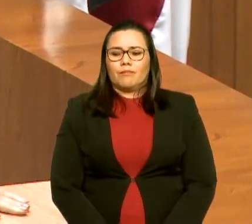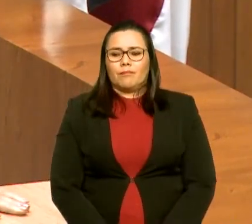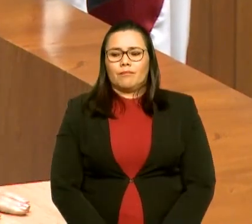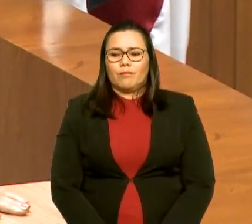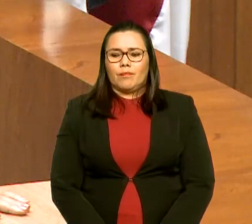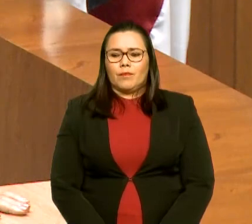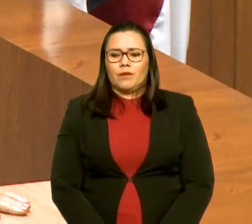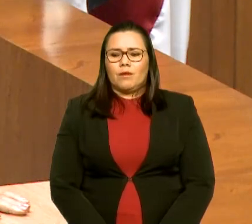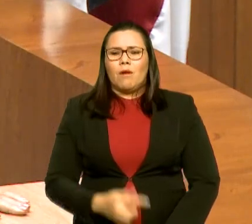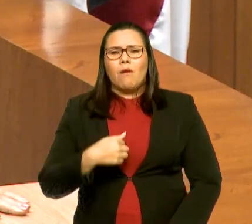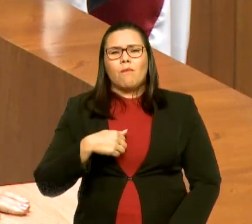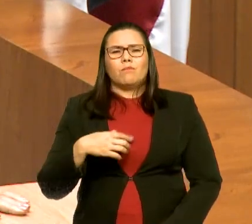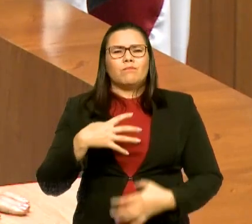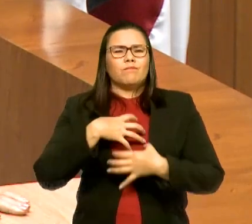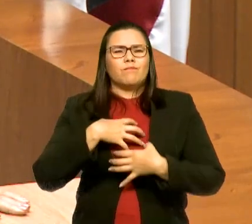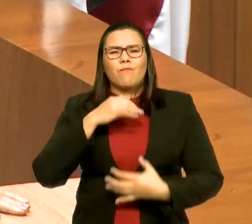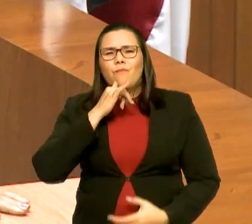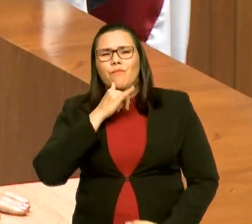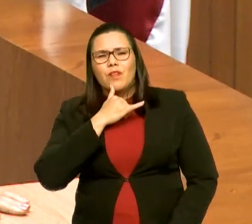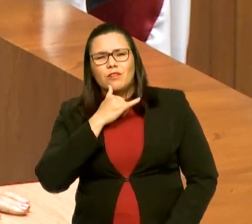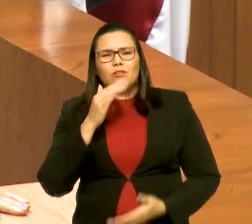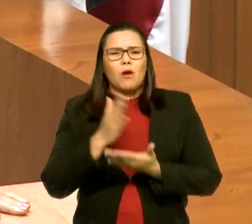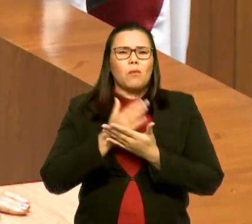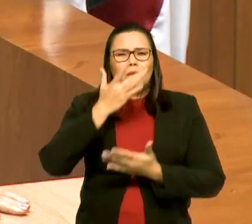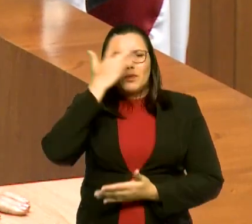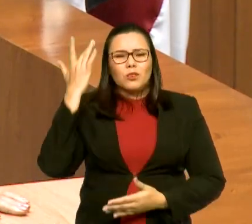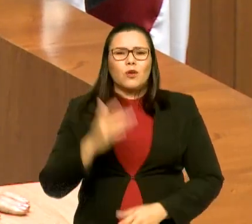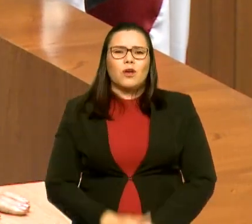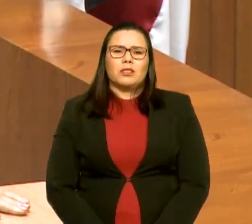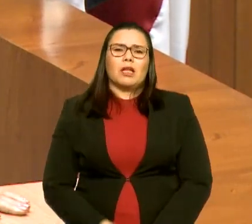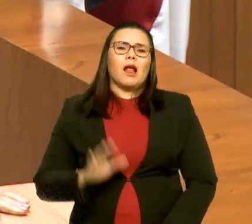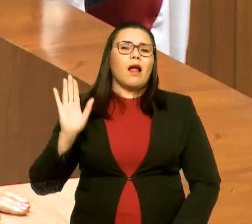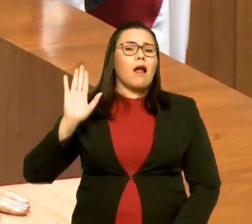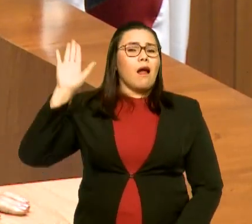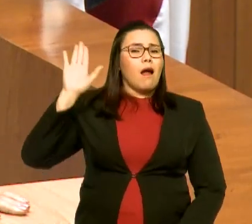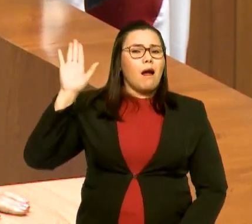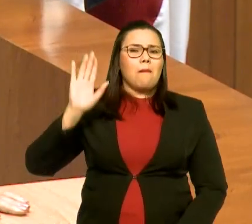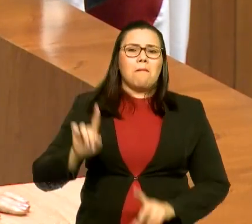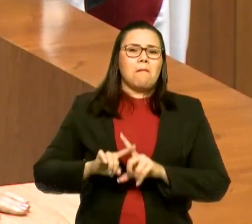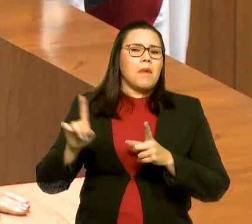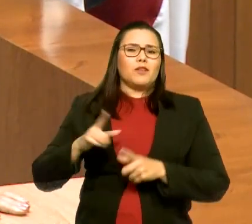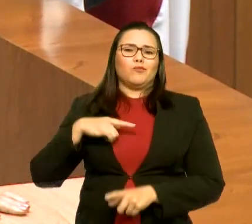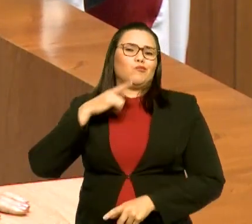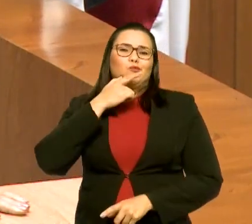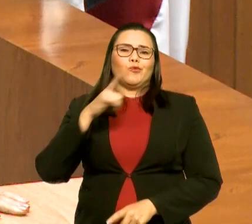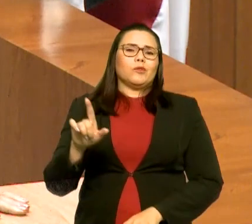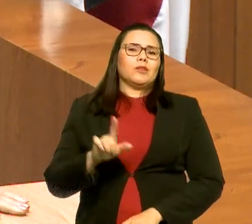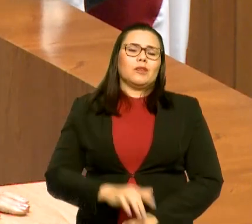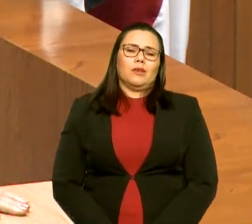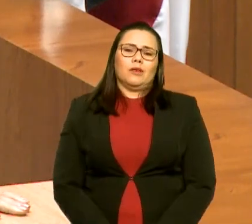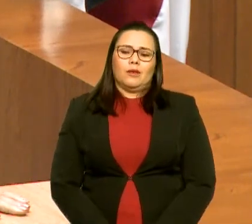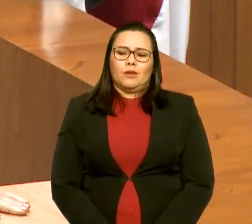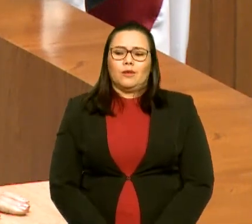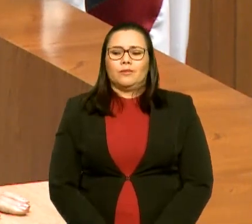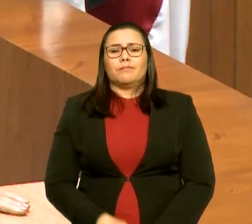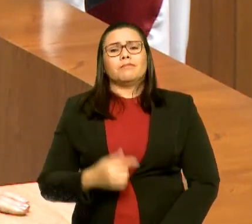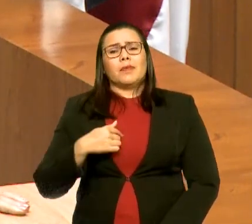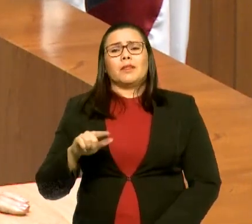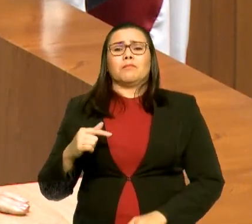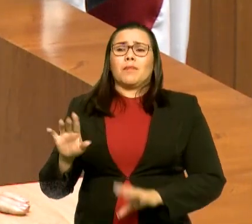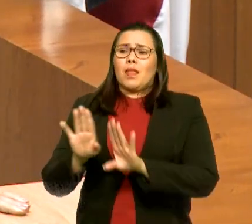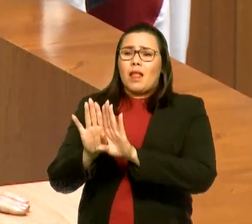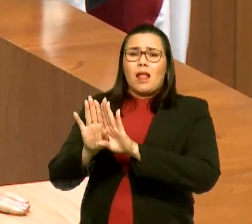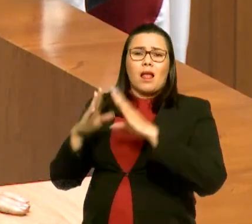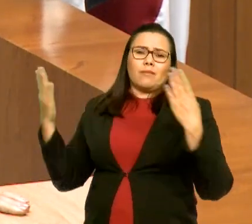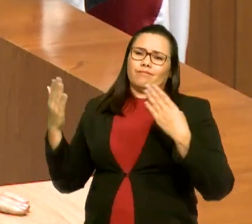E me entristeço com os que não conseguiram se eleger, coloco o meu gabinete à disposição de todos. Gratidão à minha família,